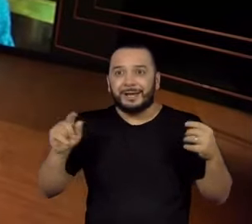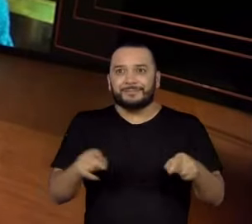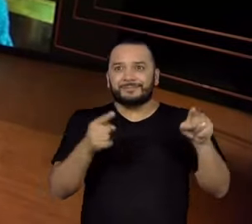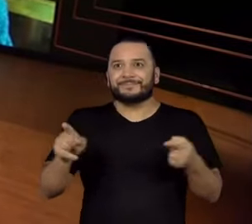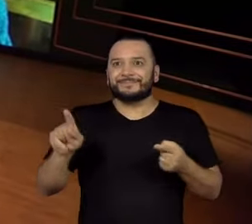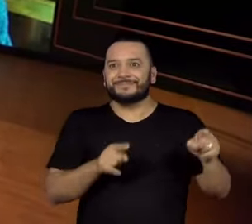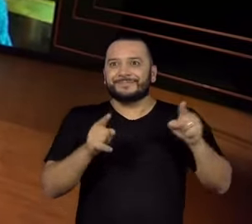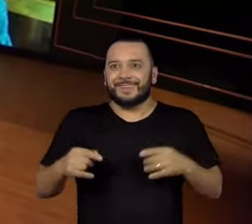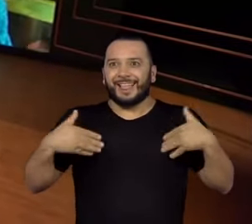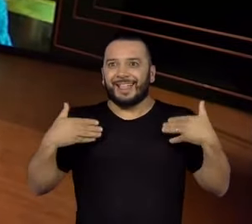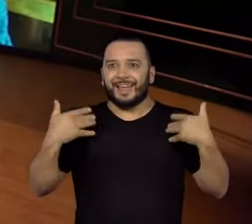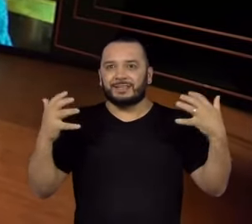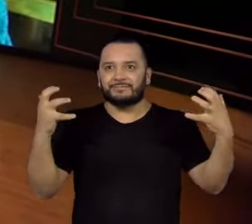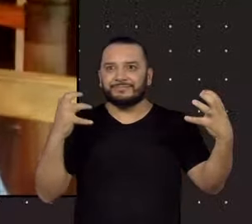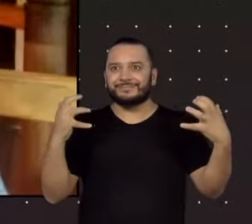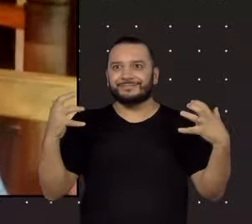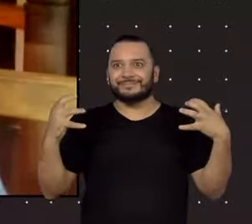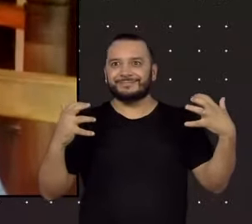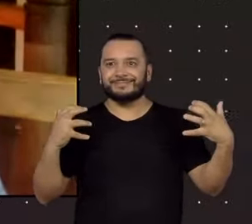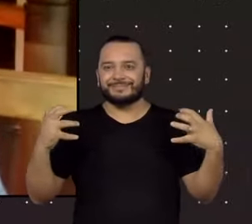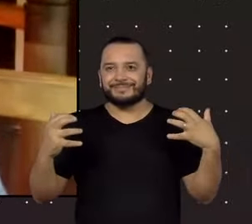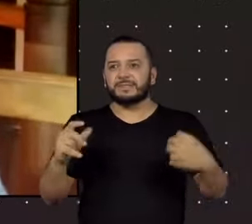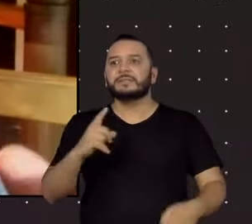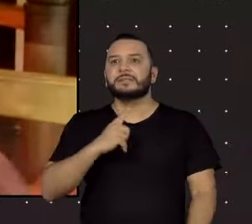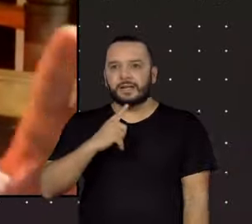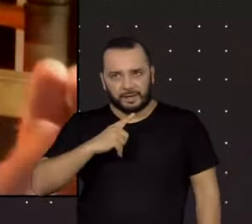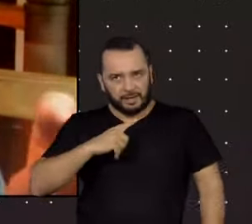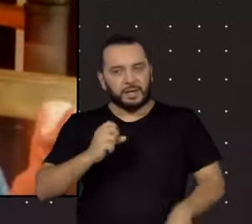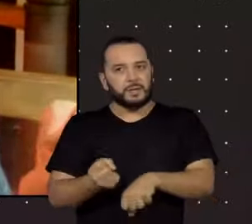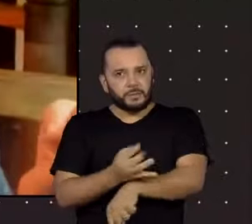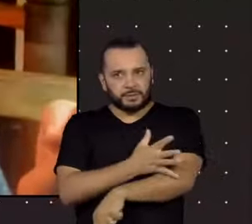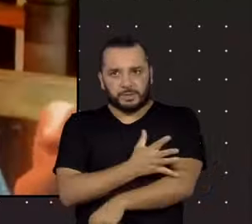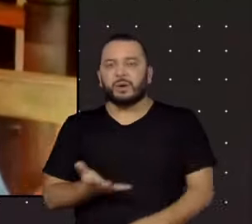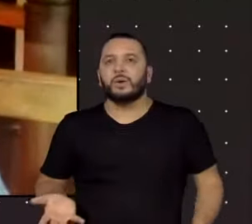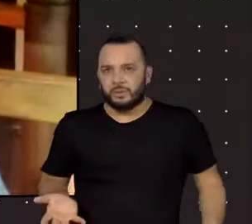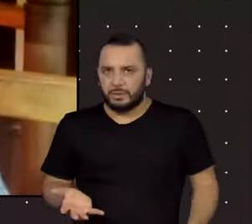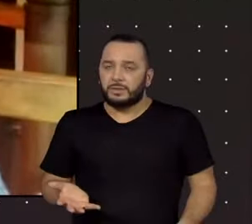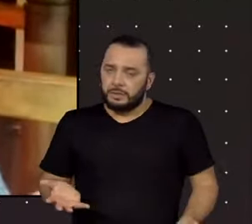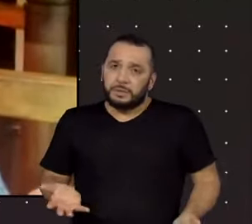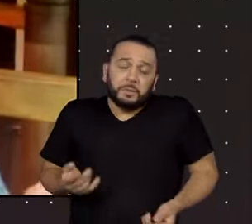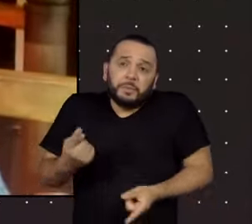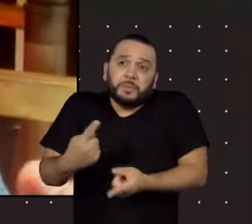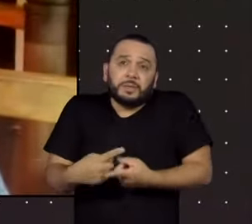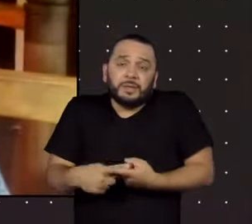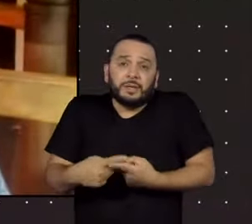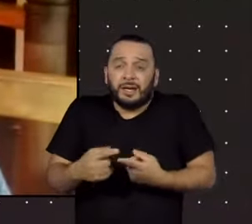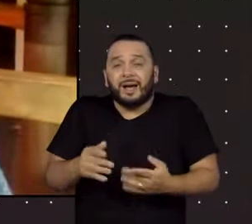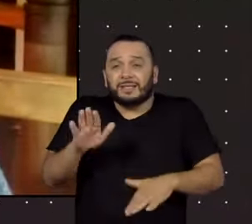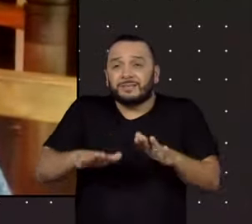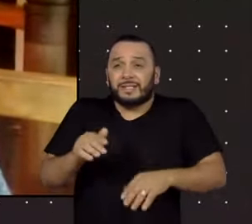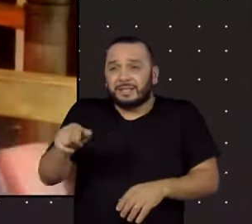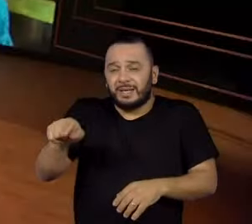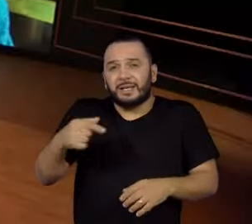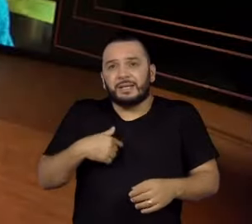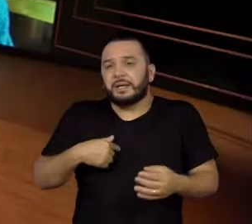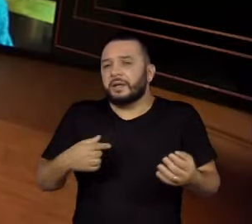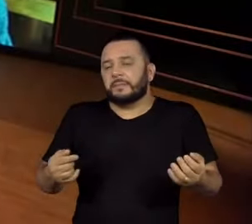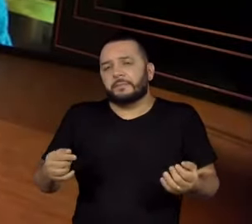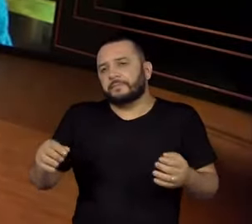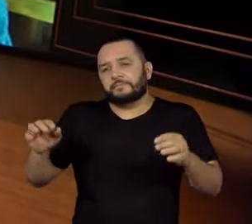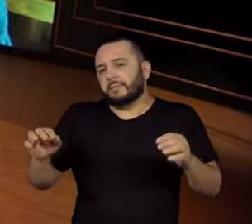em peças de teatro em geral, ou em filmes, porque é preciso ter um músico dramaturgo e não um bom músico só. O cara pode ser um excelente músico e não